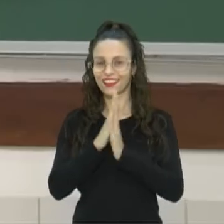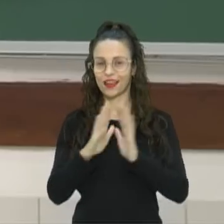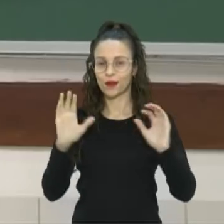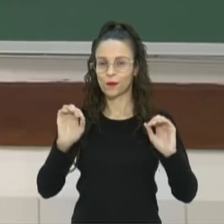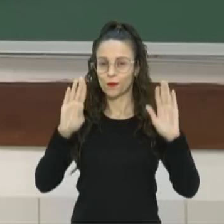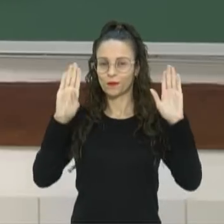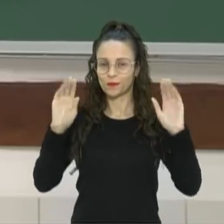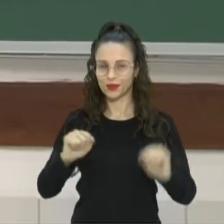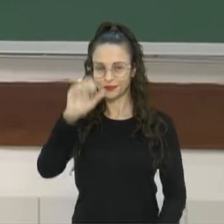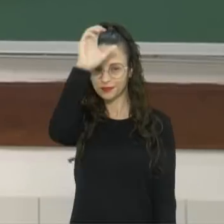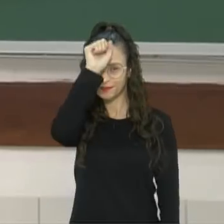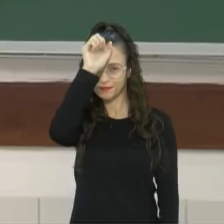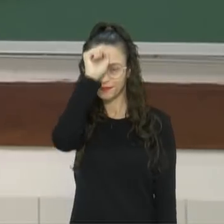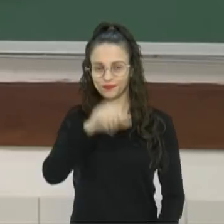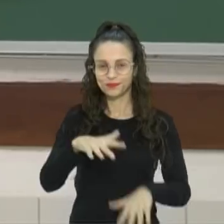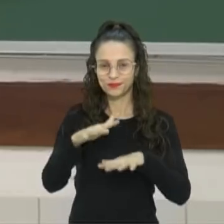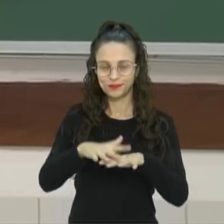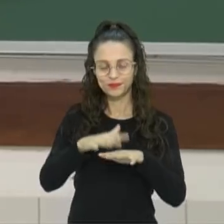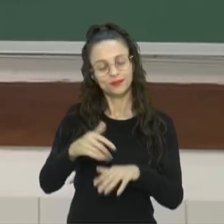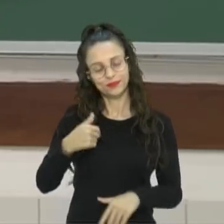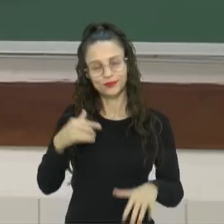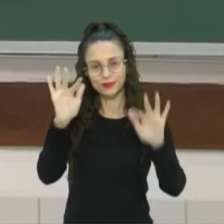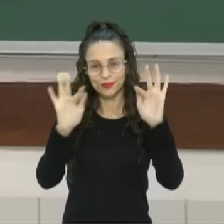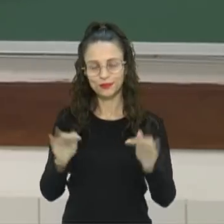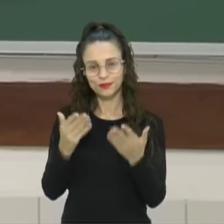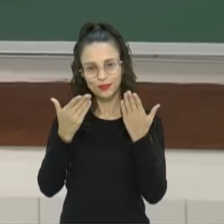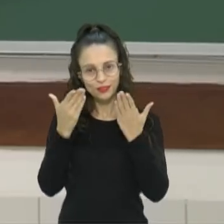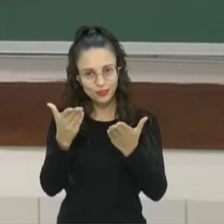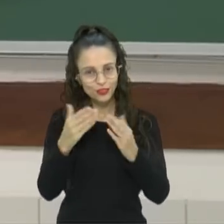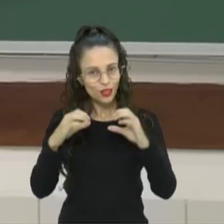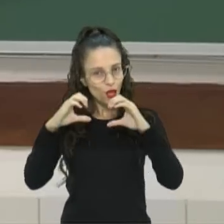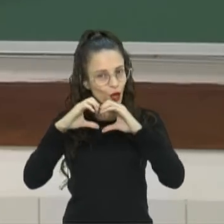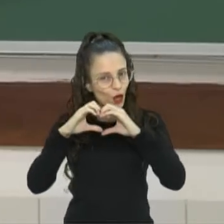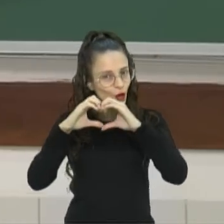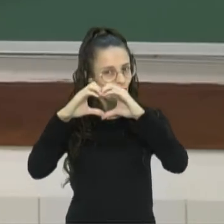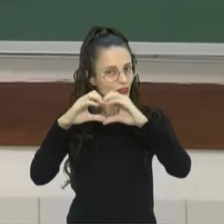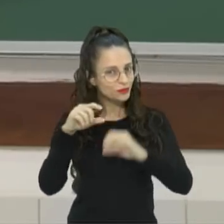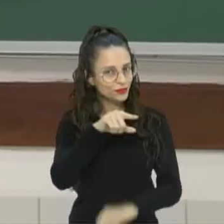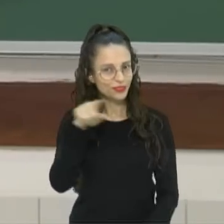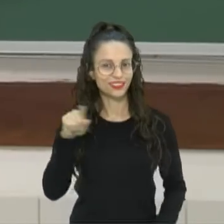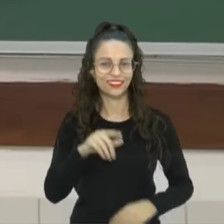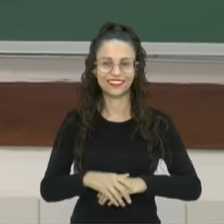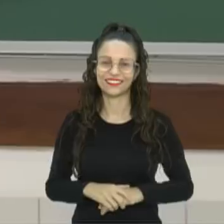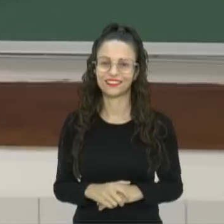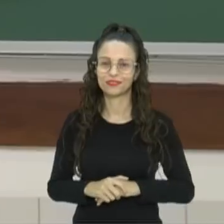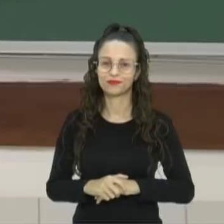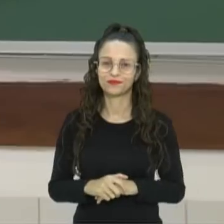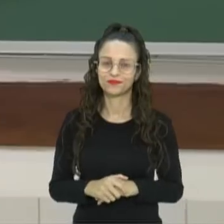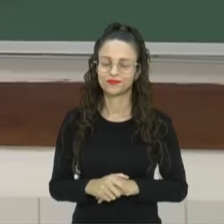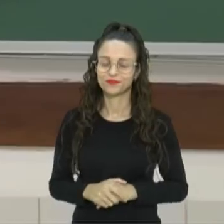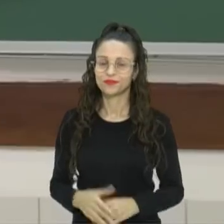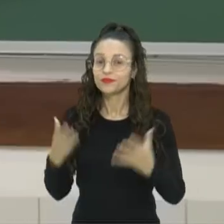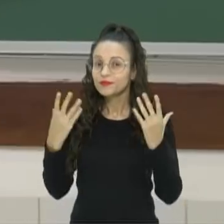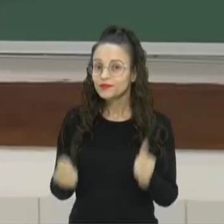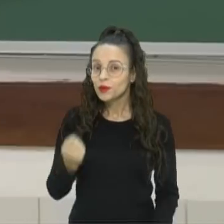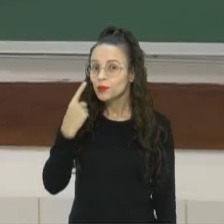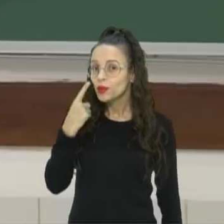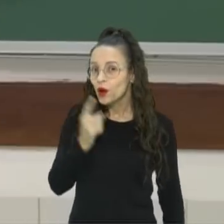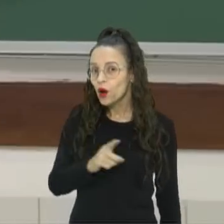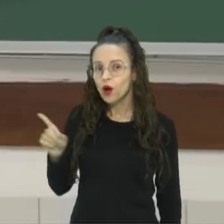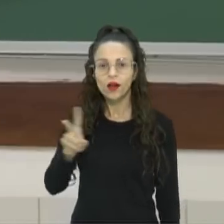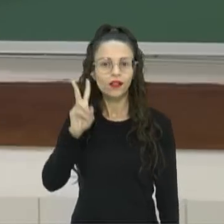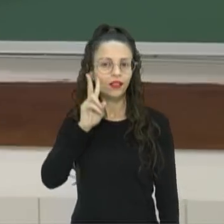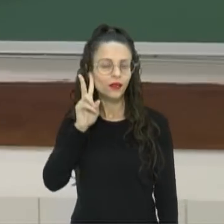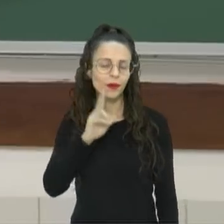aprender matemática. Fico muito feliz com você, viu? Ó, coraçãozinho para você. Vamos lá aos nossos lembretes